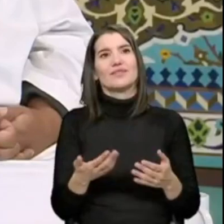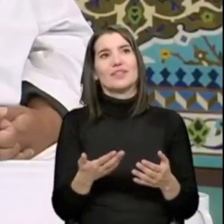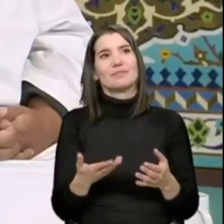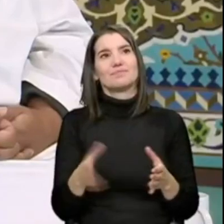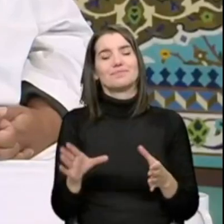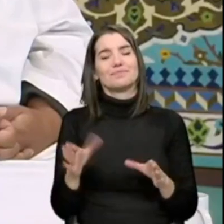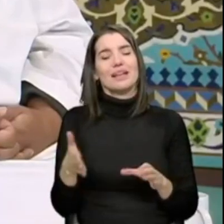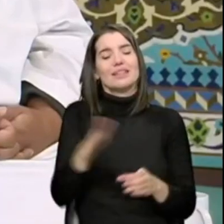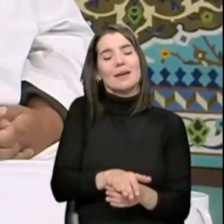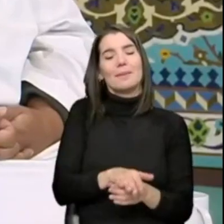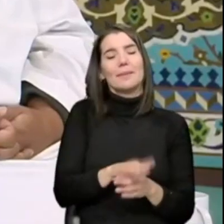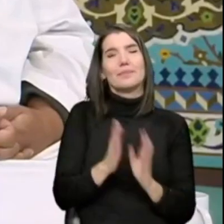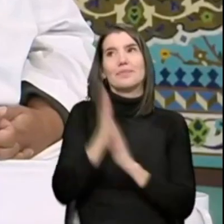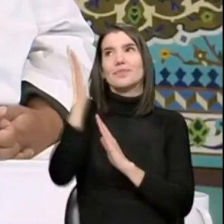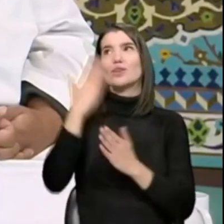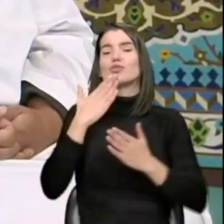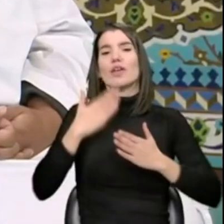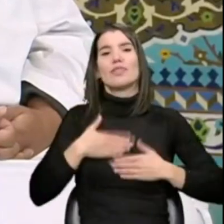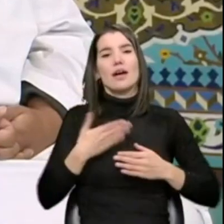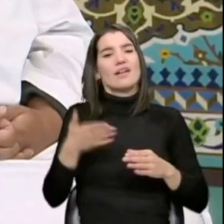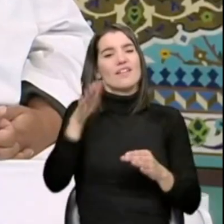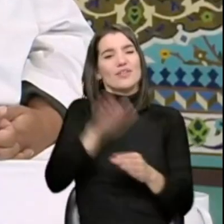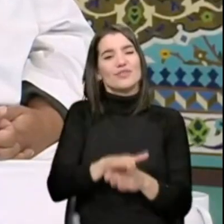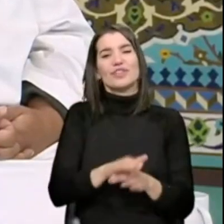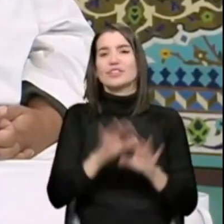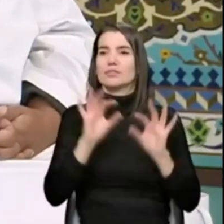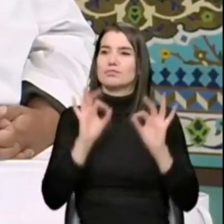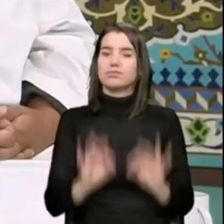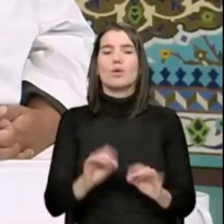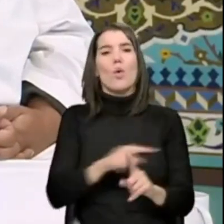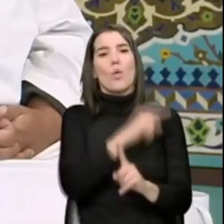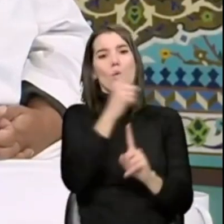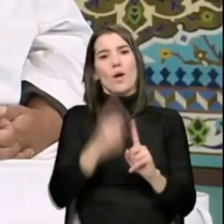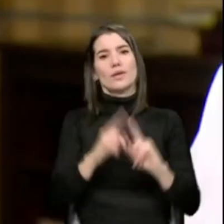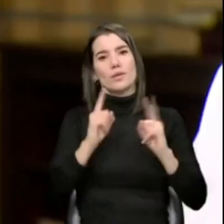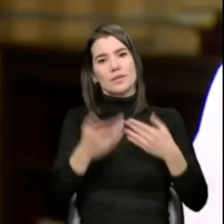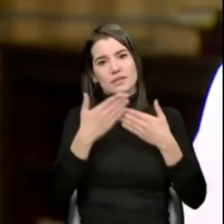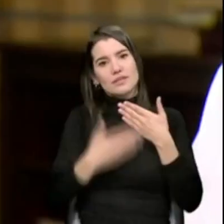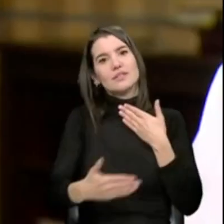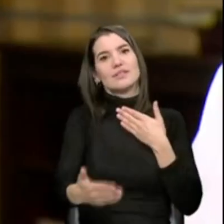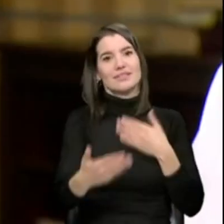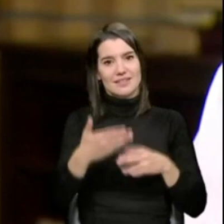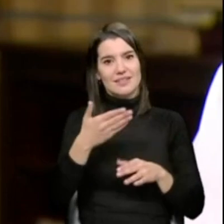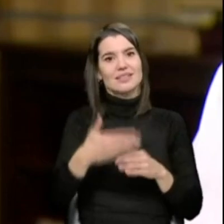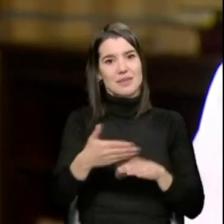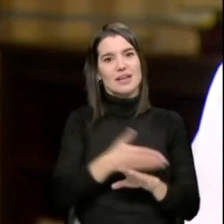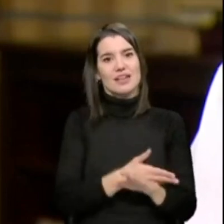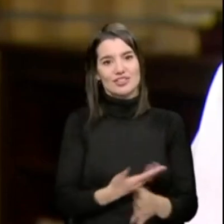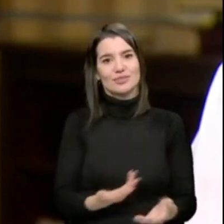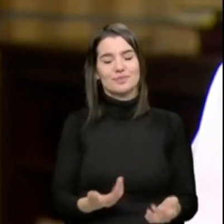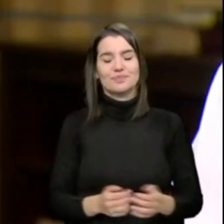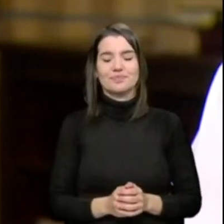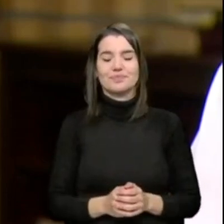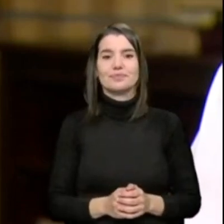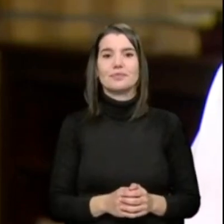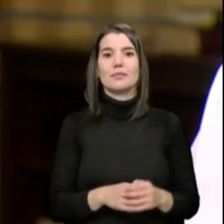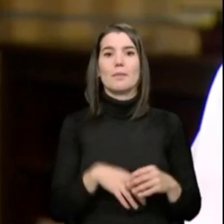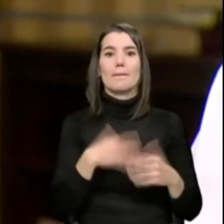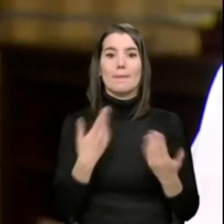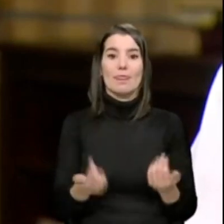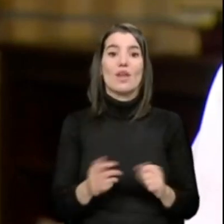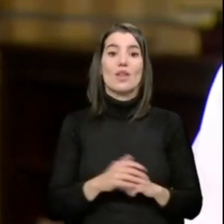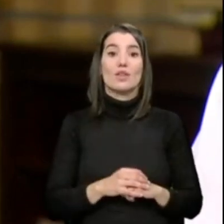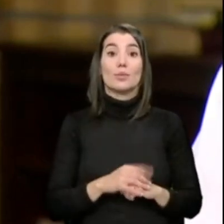nos dá para o ano seguinte, o ano que acabou de entrar umas semanas antes. E a 3º pilar, que